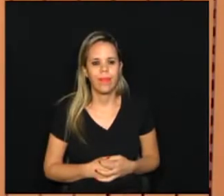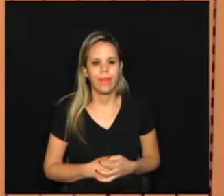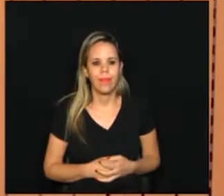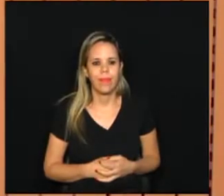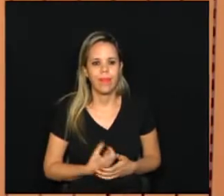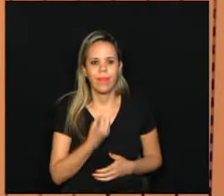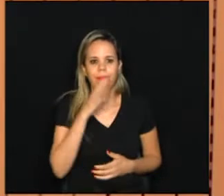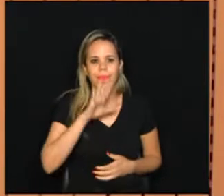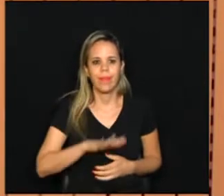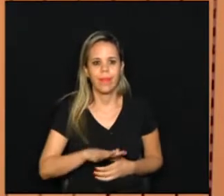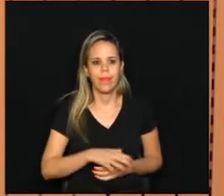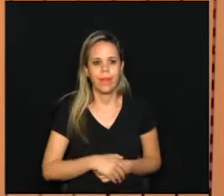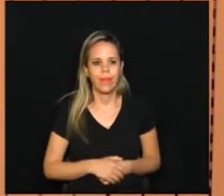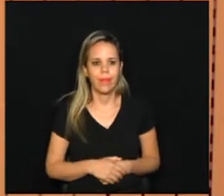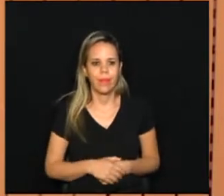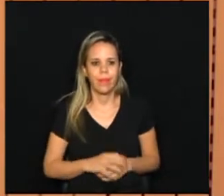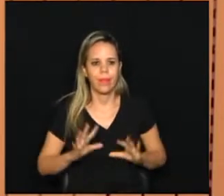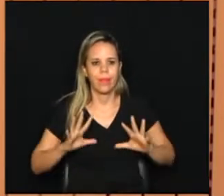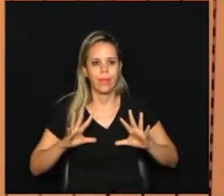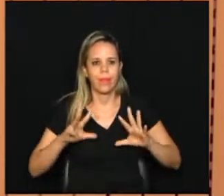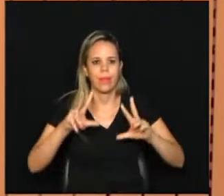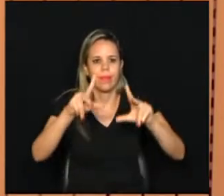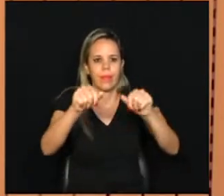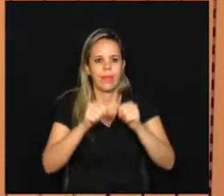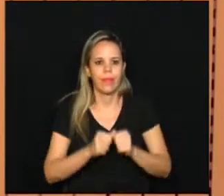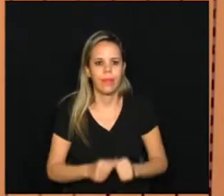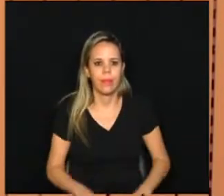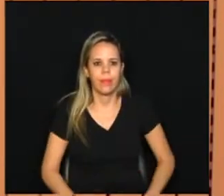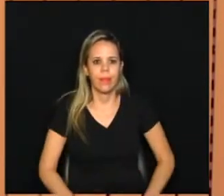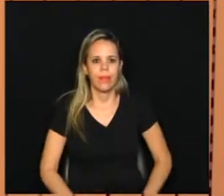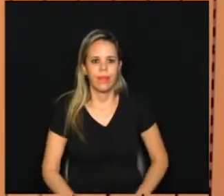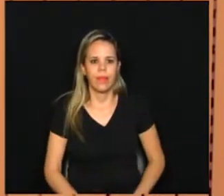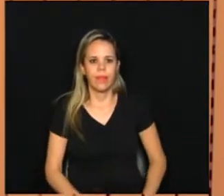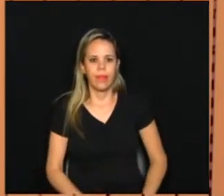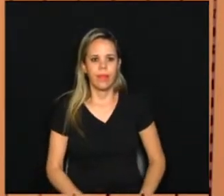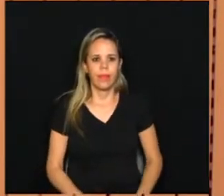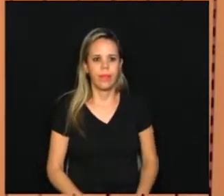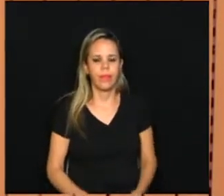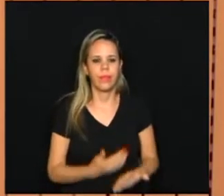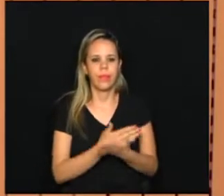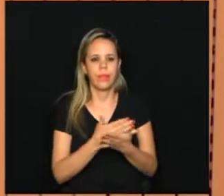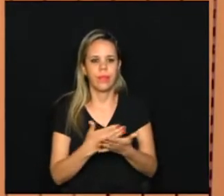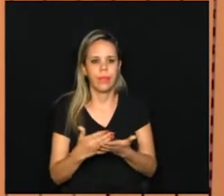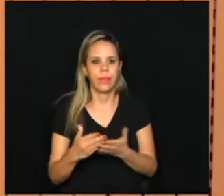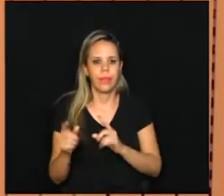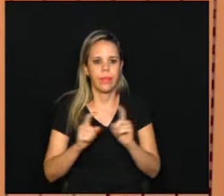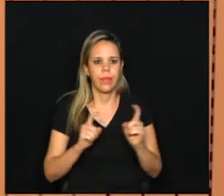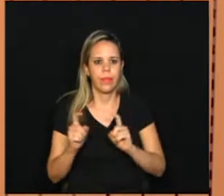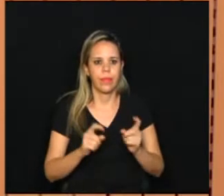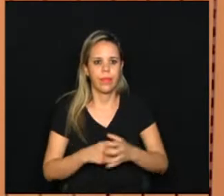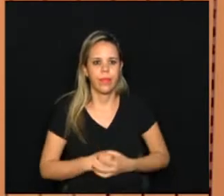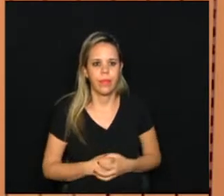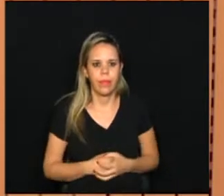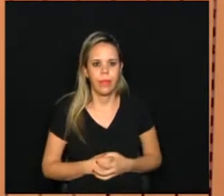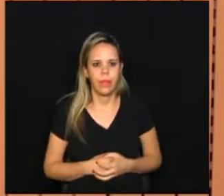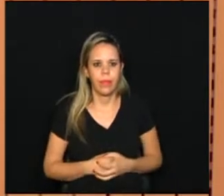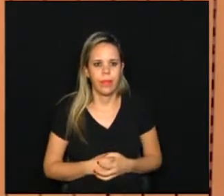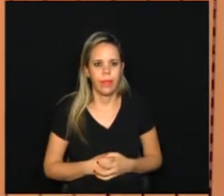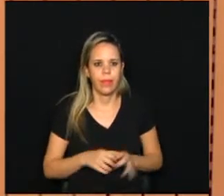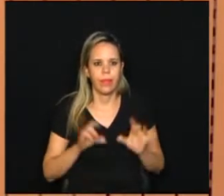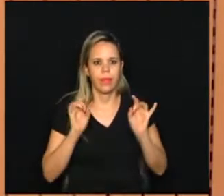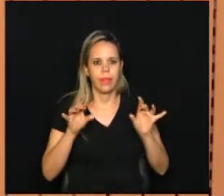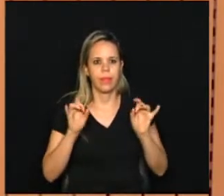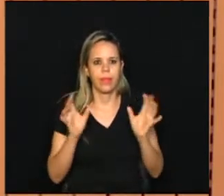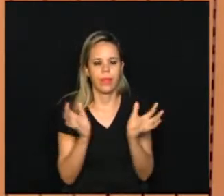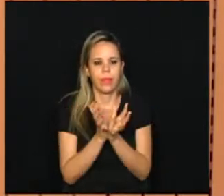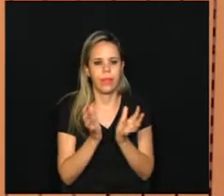Boa tarde a todos, todas e todes. A gente está começando mais uma reunião, dessa vez extraordinária, da